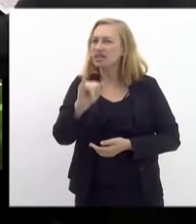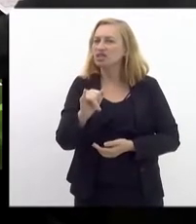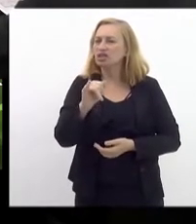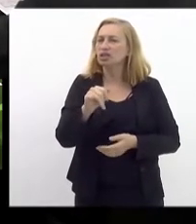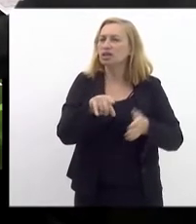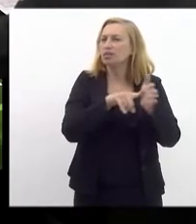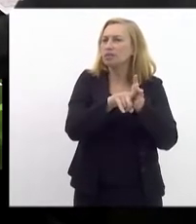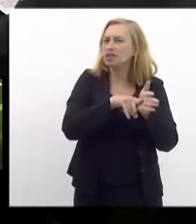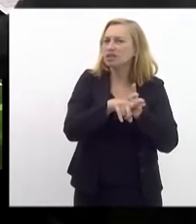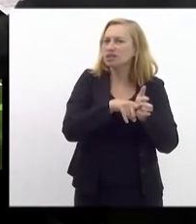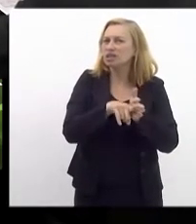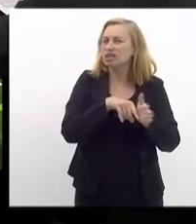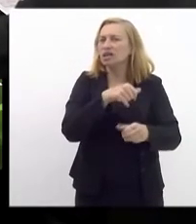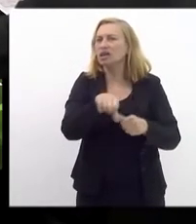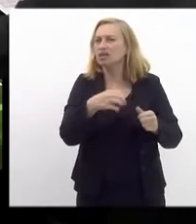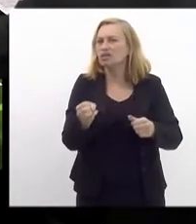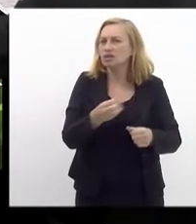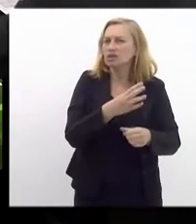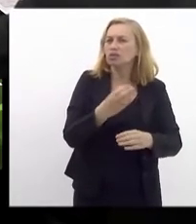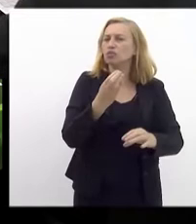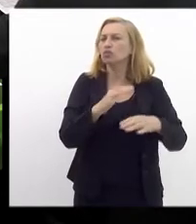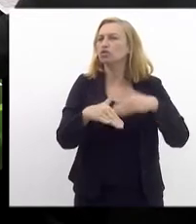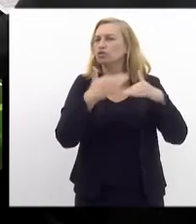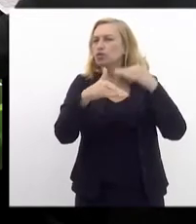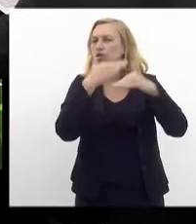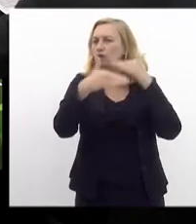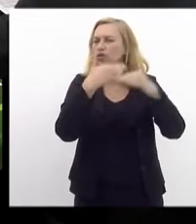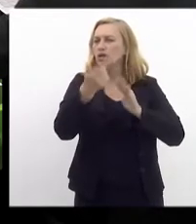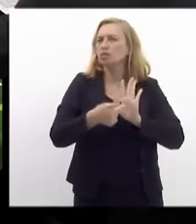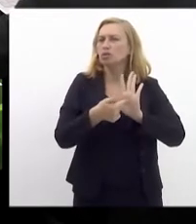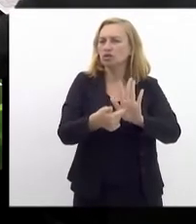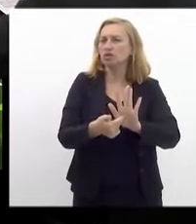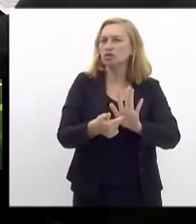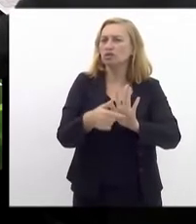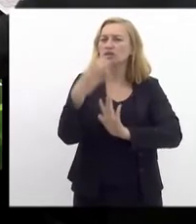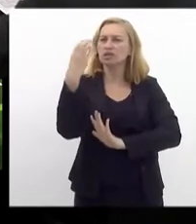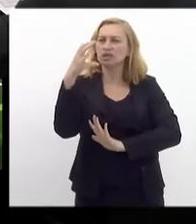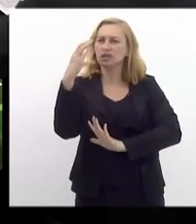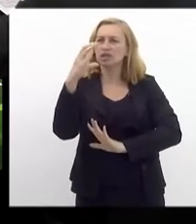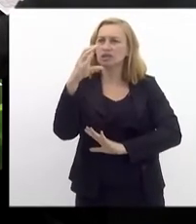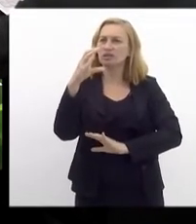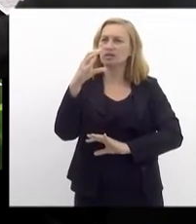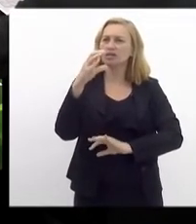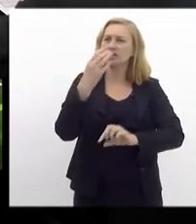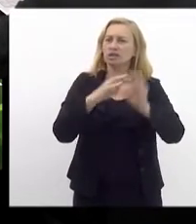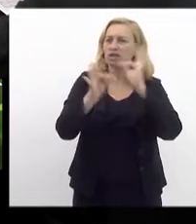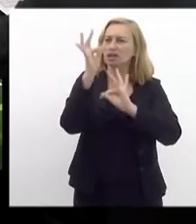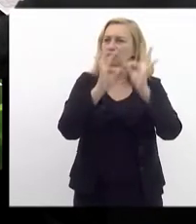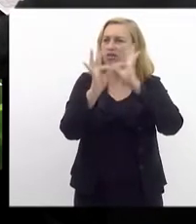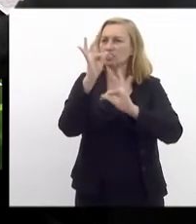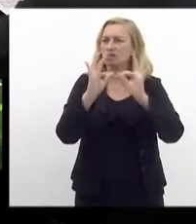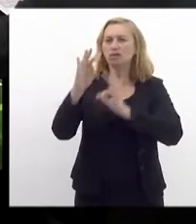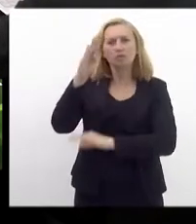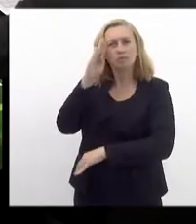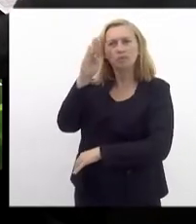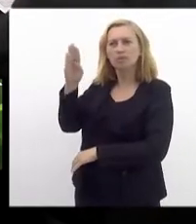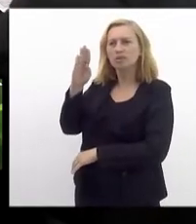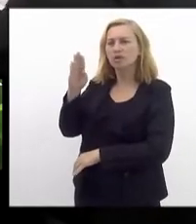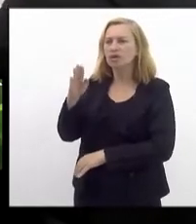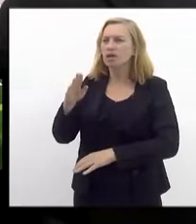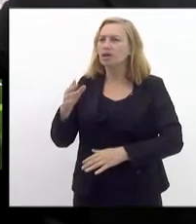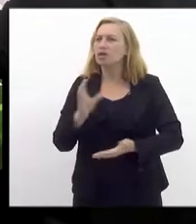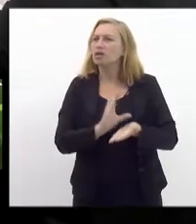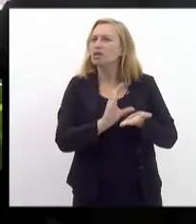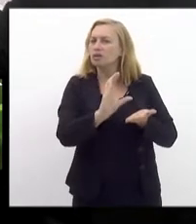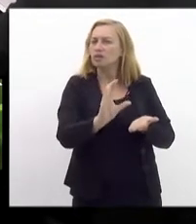inovação, a desenvolvimento, demonstração científica, tecnológica e desenvolvimento da inovação, far-se-ão preferencialmente por meio de recursos